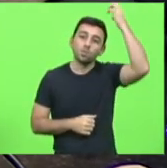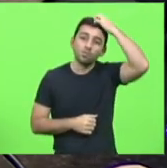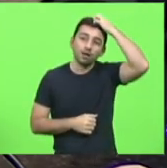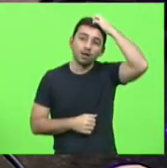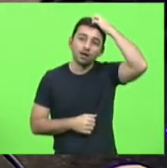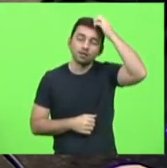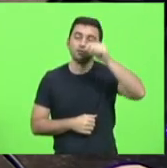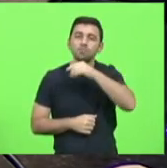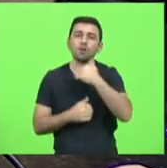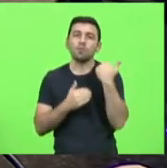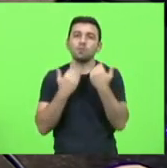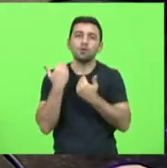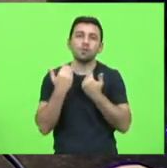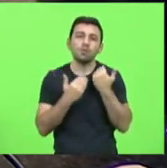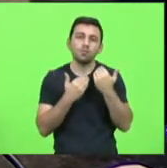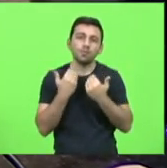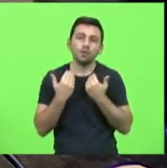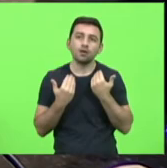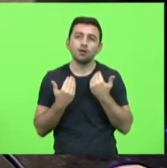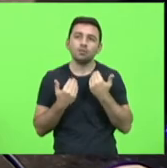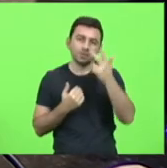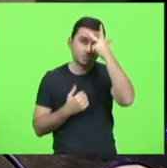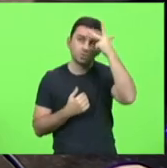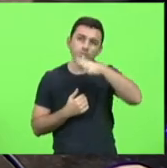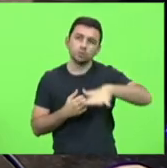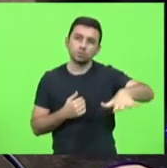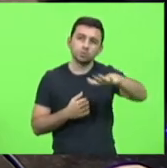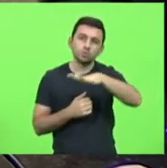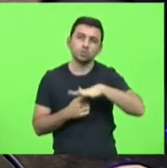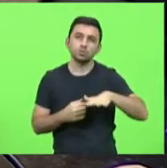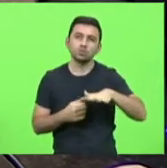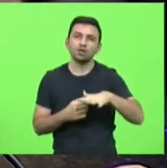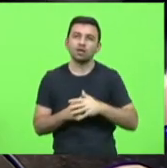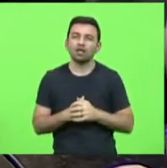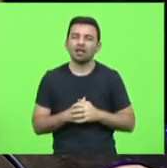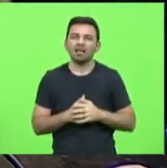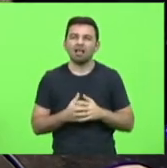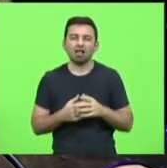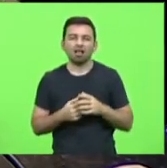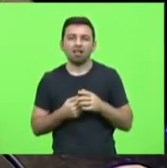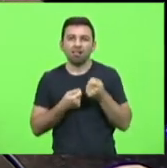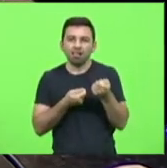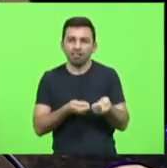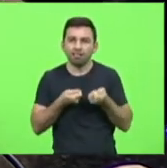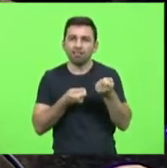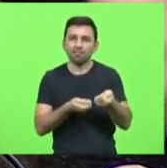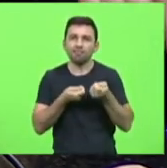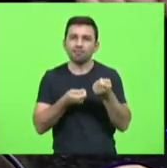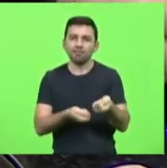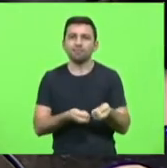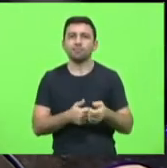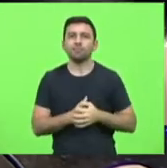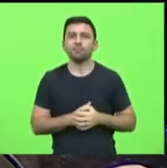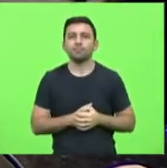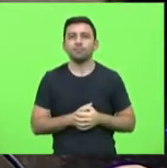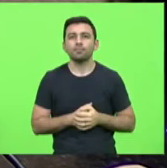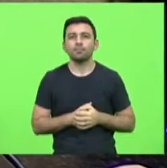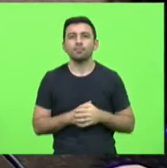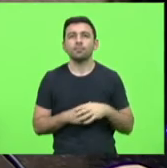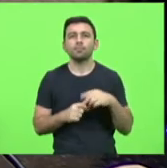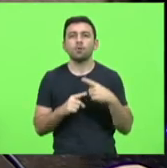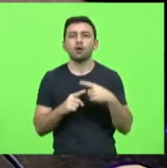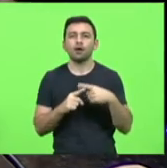pelas mortes das pessoas que foram motivadas, que foram incentivadas por